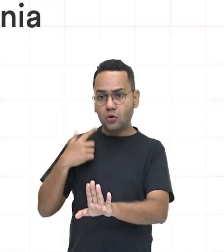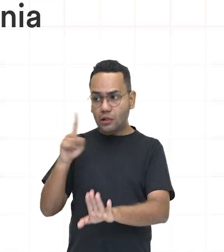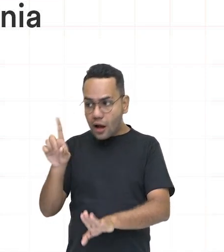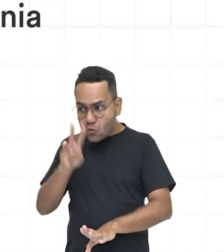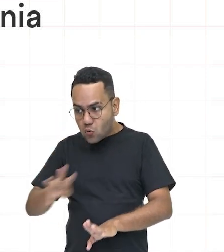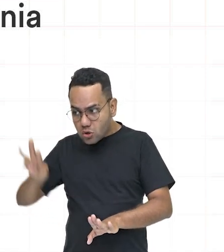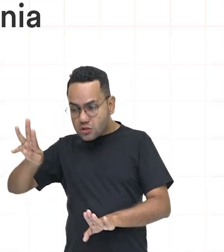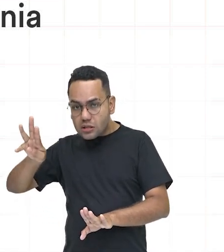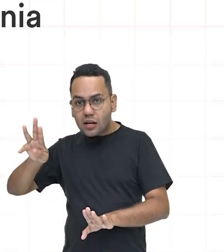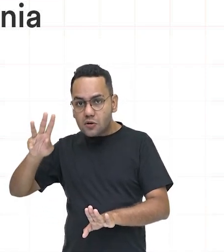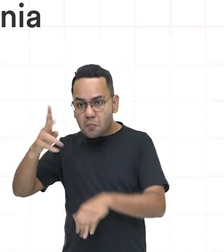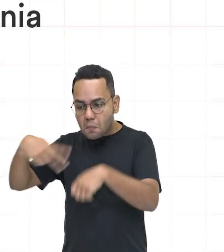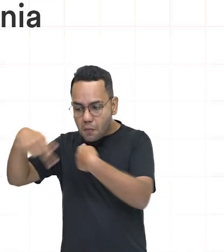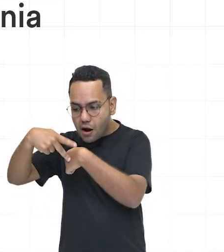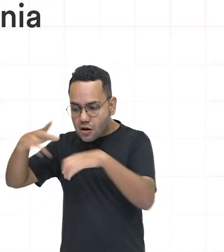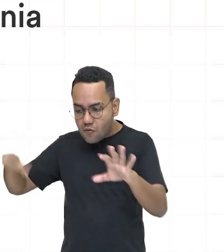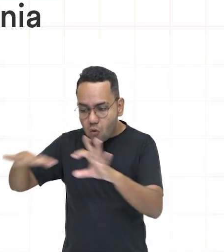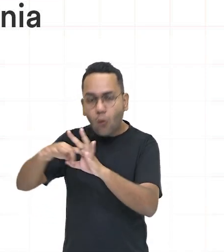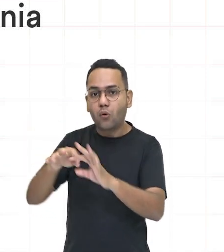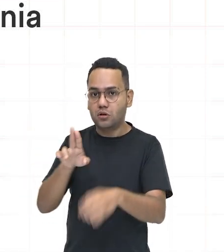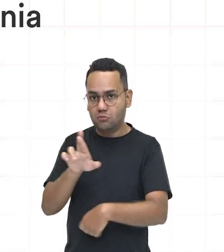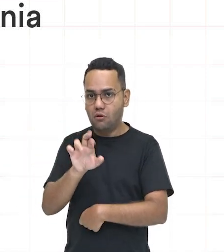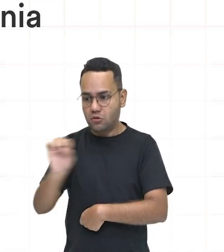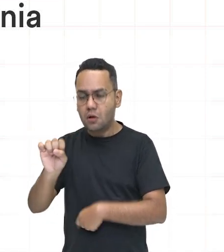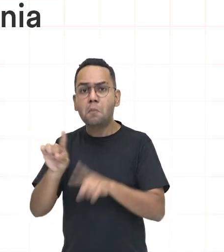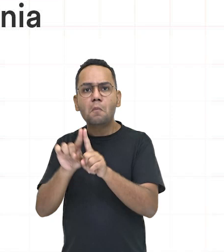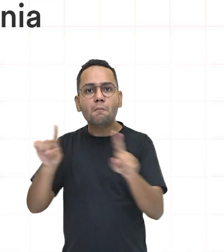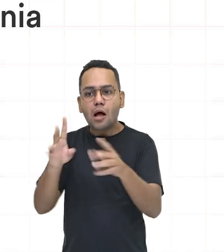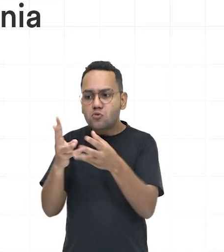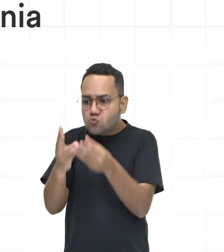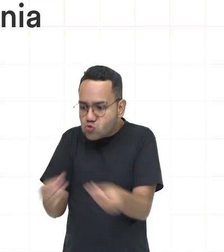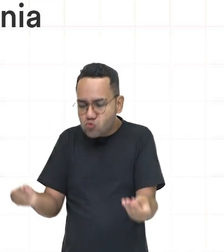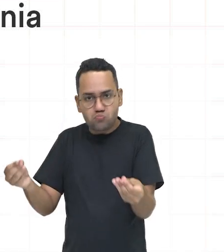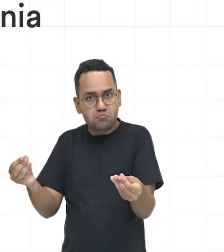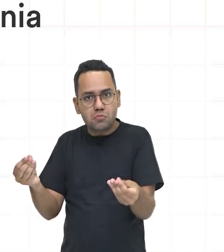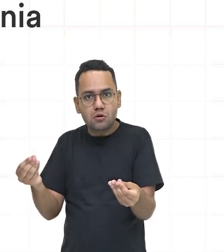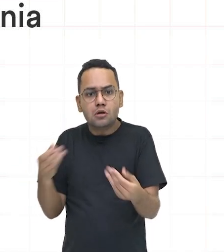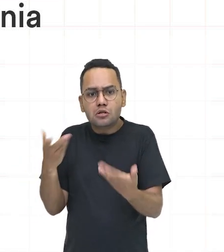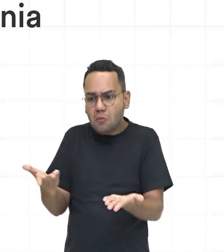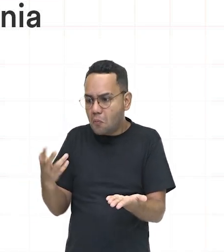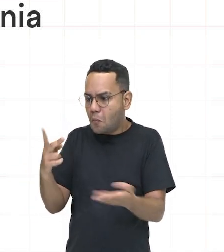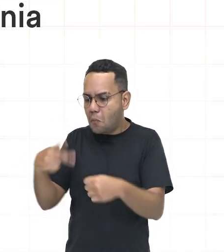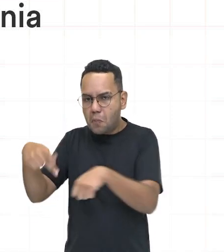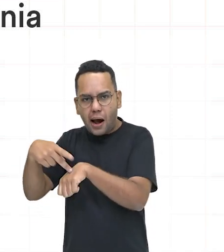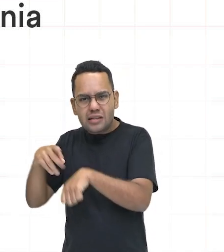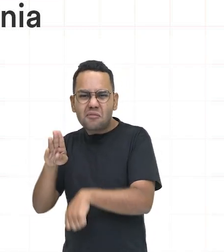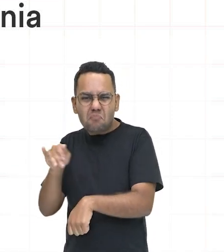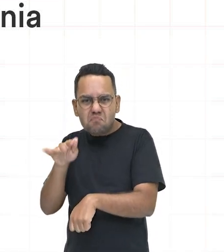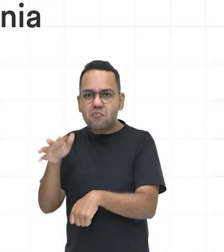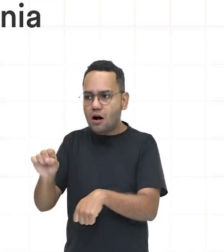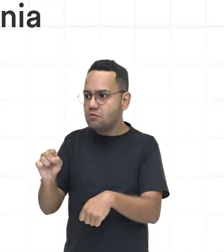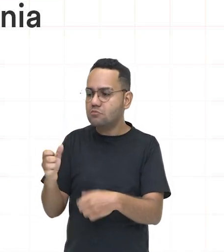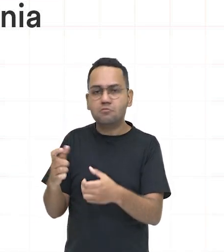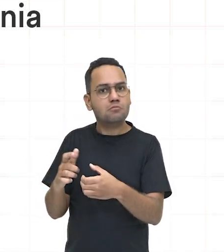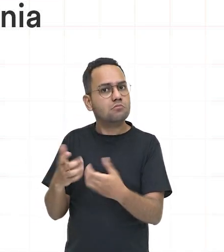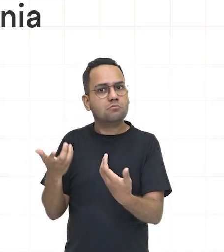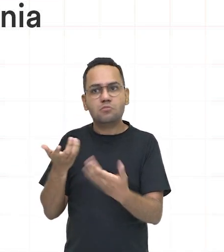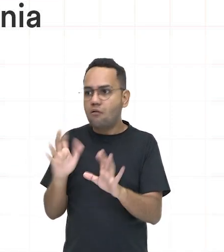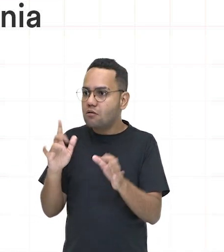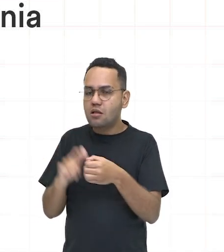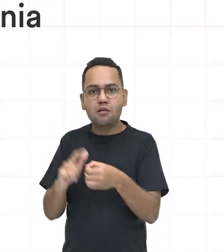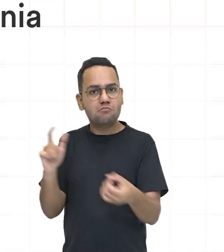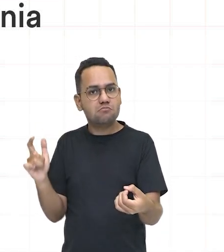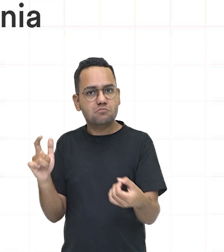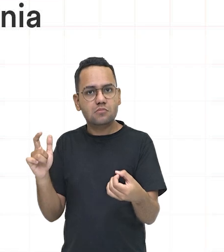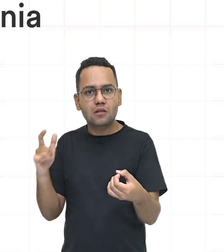a dissolução da União Soviética, esses países bálticos não quiseram realmente fazer parte da CEI e